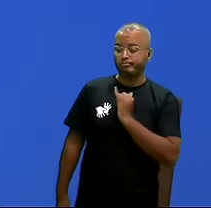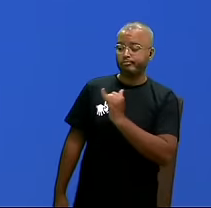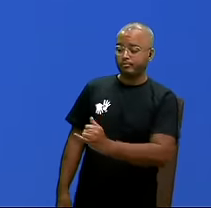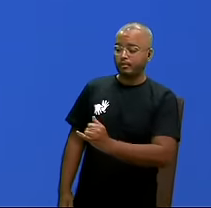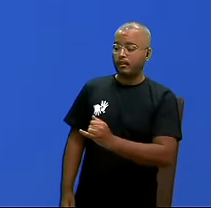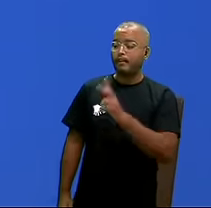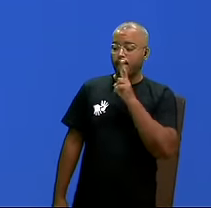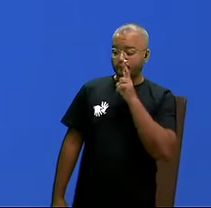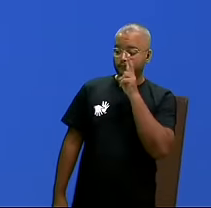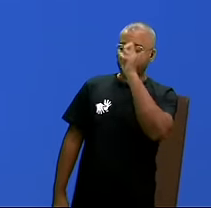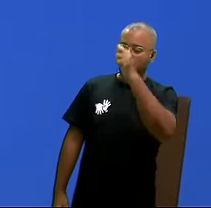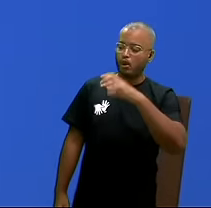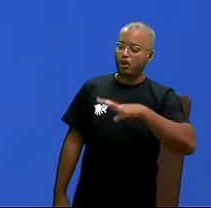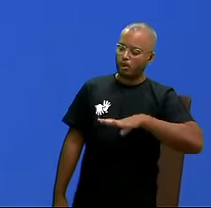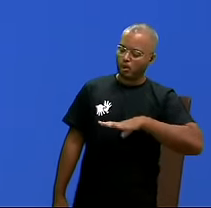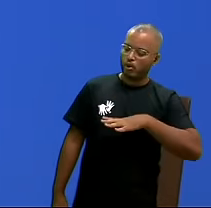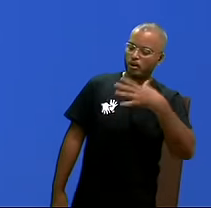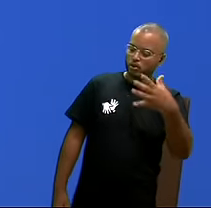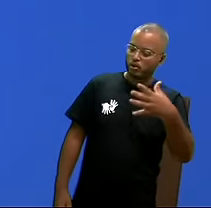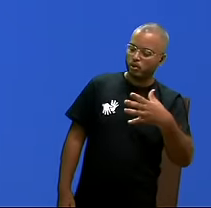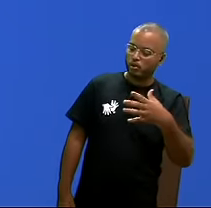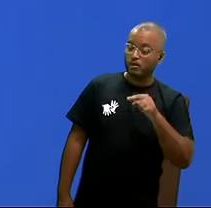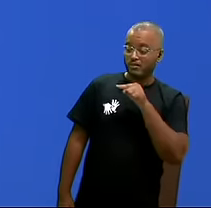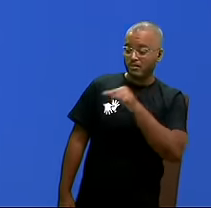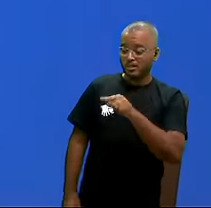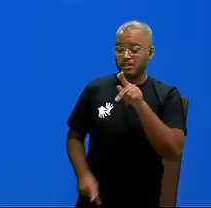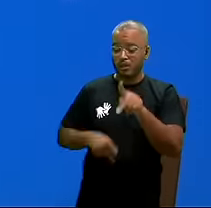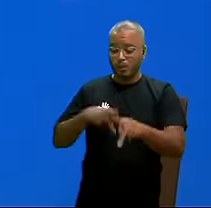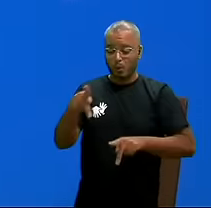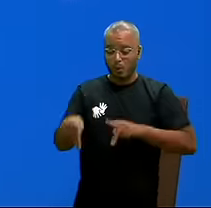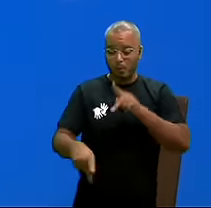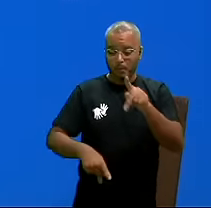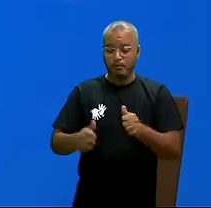corajoso, porque você vai conduzir esse povo. Você vai conduzir esse povo.